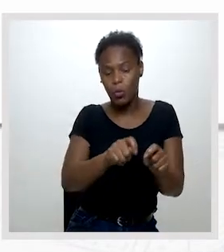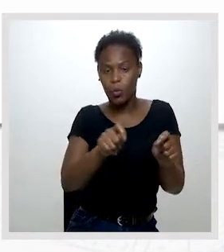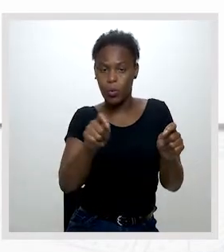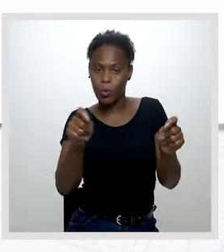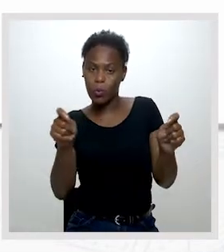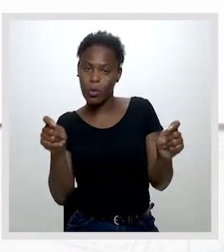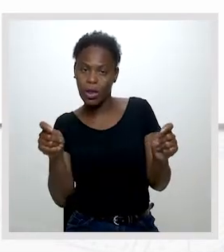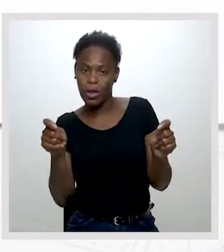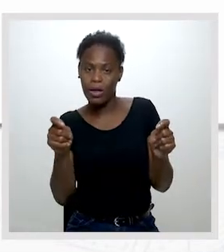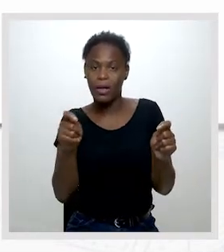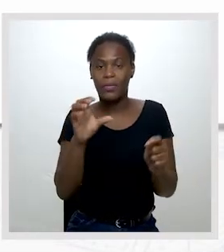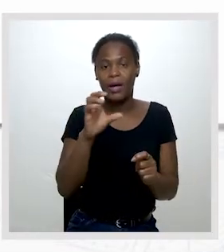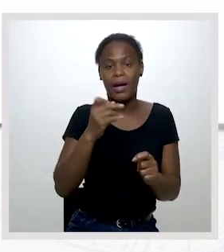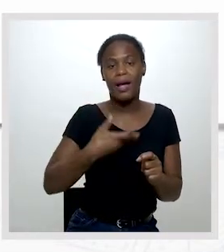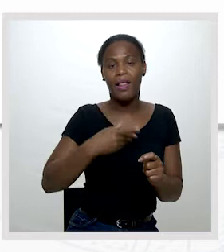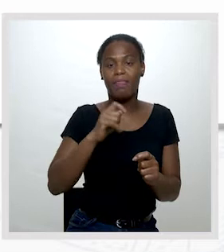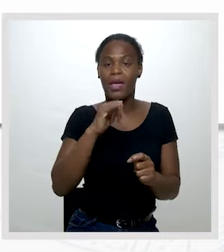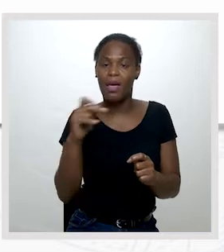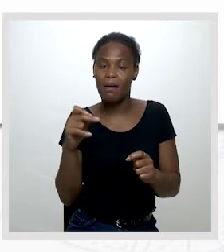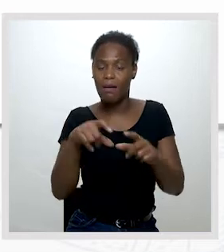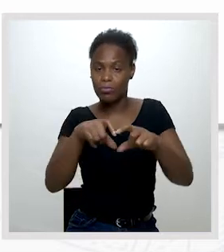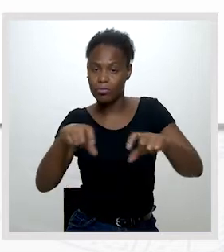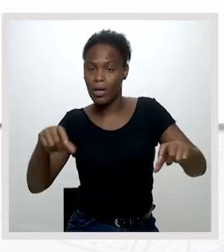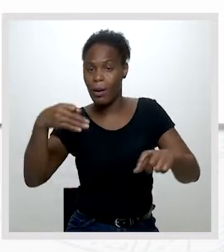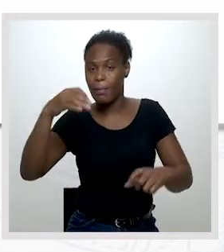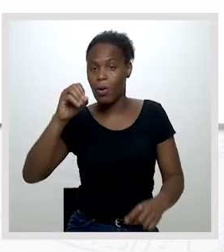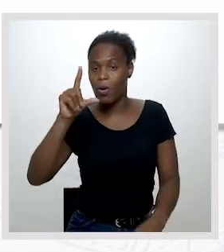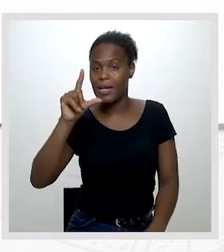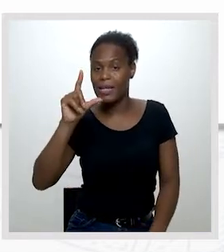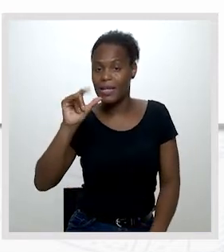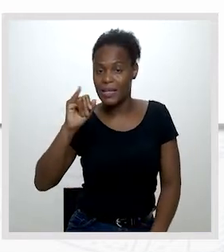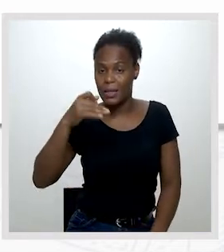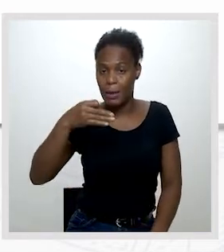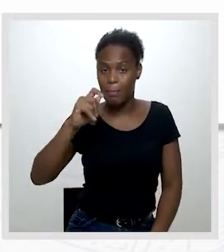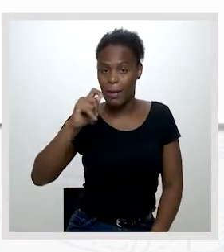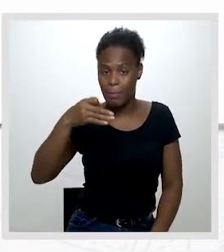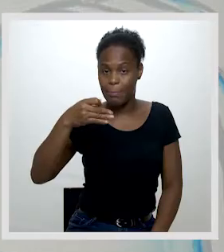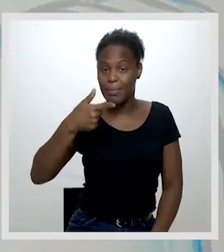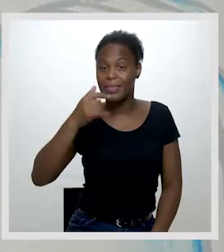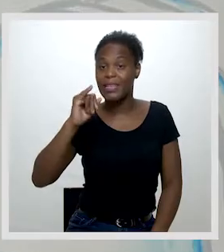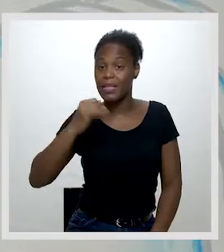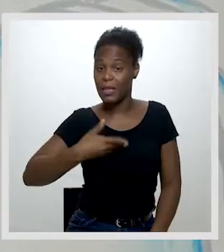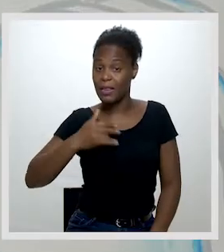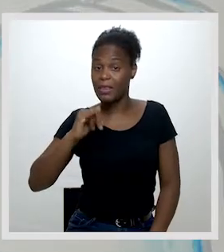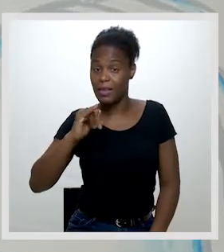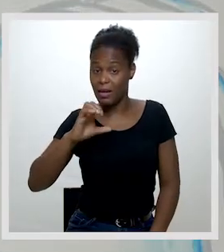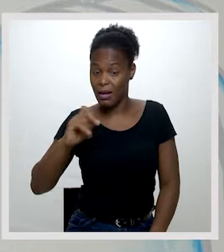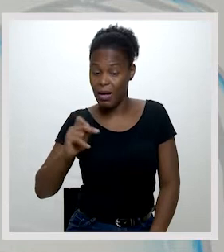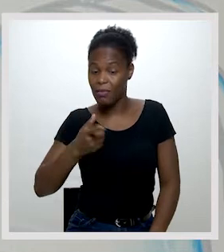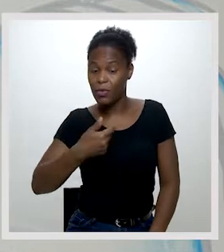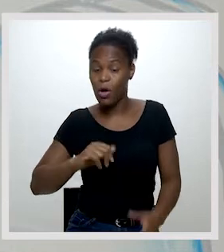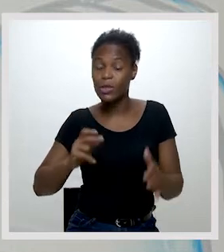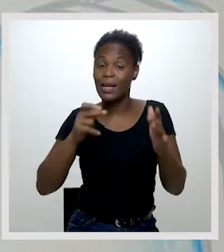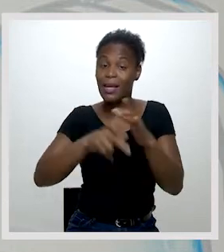cadeia polipeptídica. E, por fim, ou seja, depois do alongamento da cadeia polipeptídica, nós iremos entrar, então,